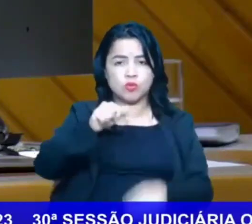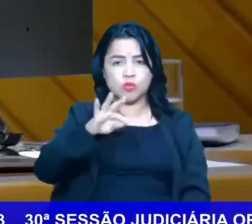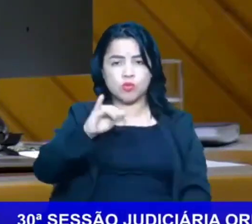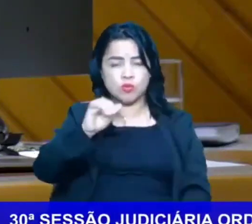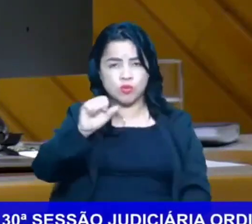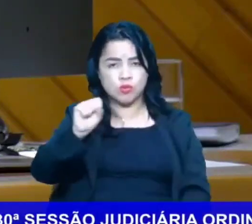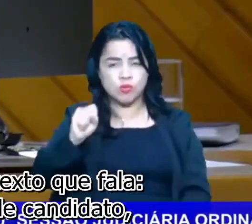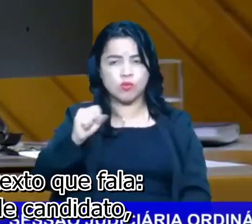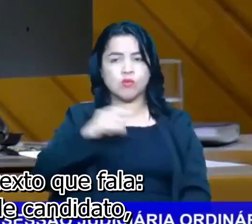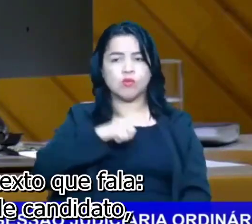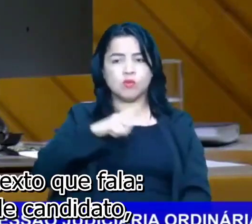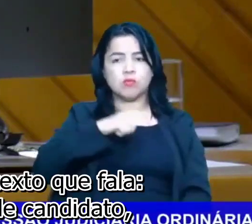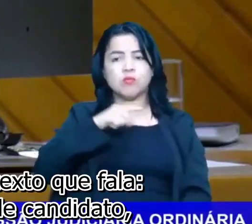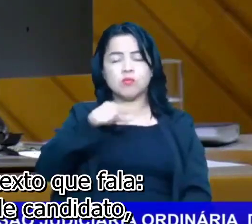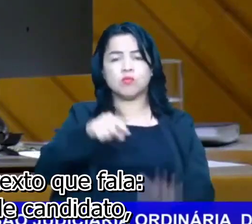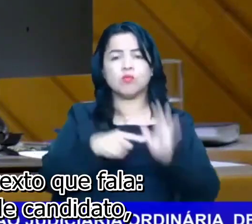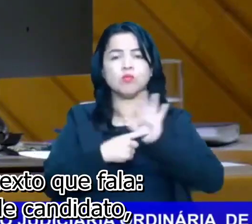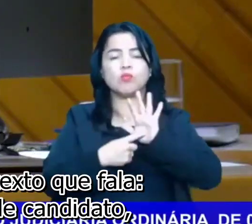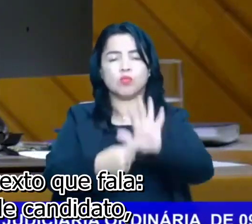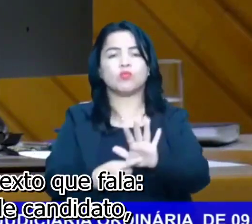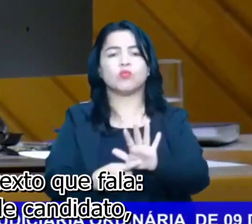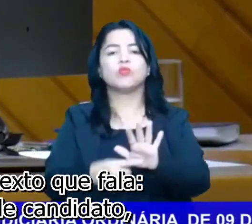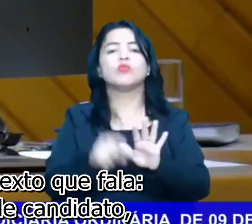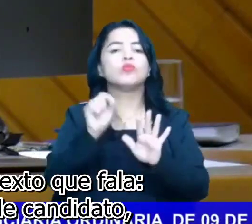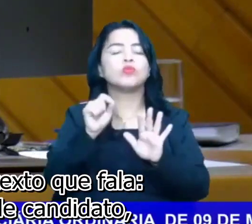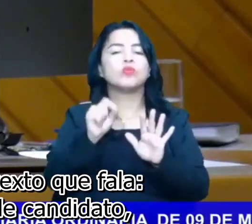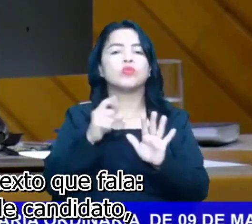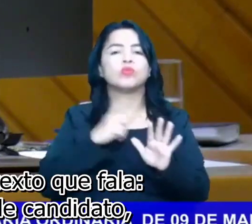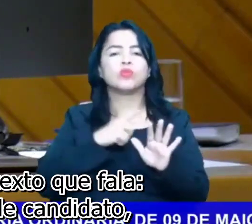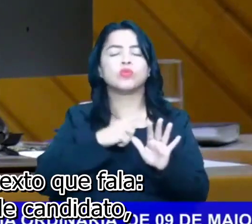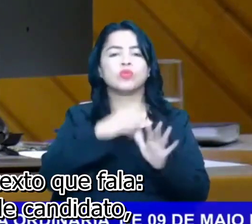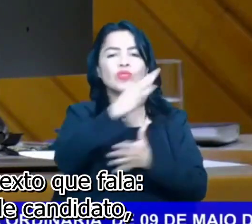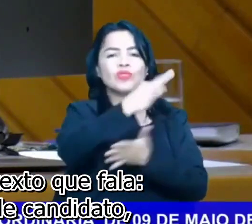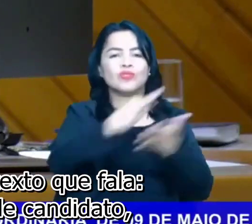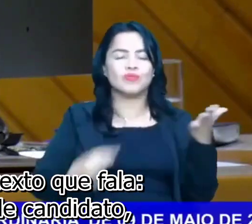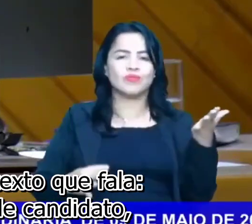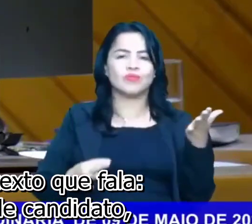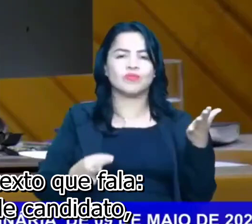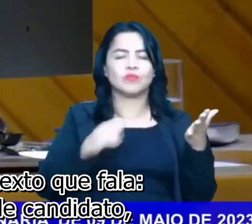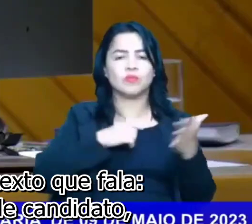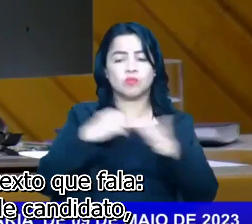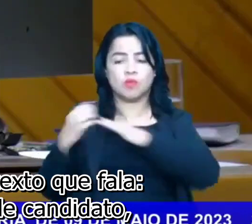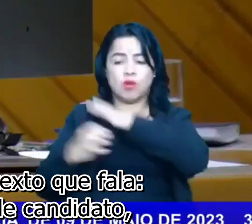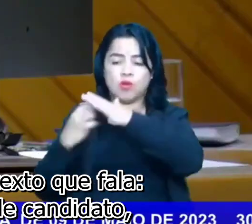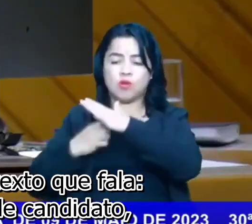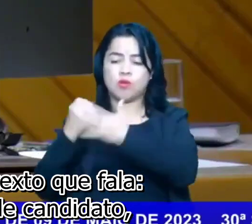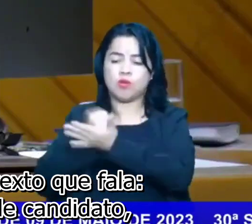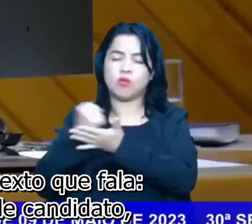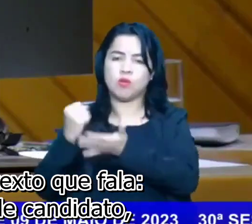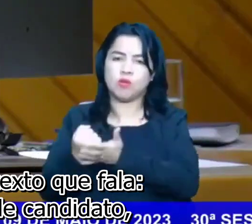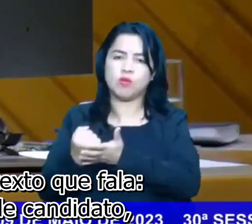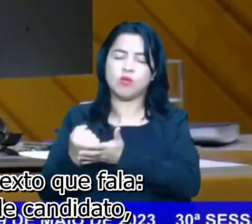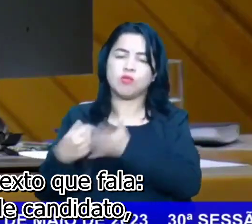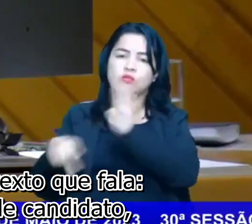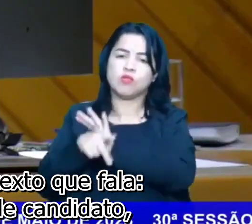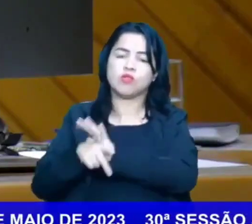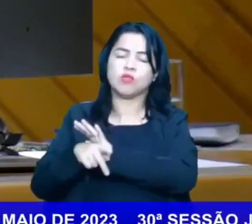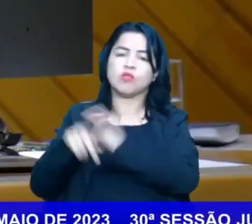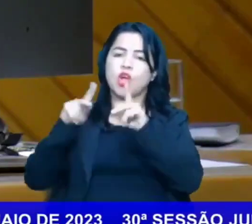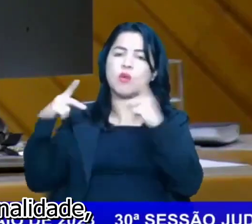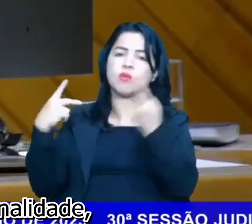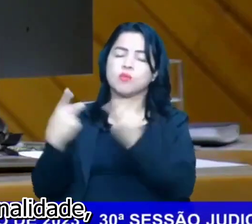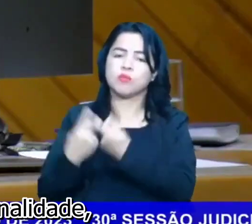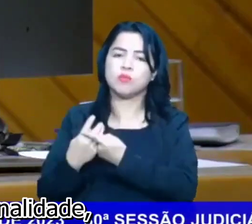Neto, e que eu trago destaque na emenda, na parte do texto, que fala: empresa contratada de propriedade de parente de